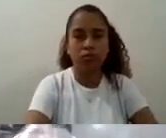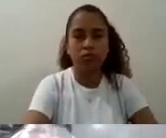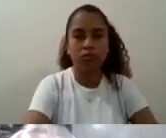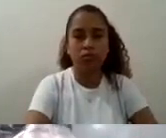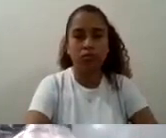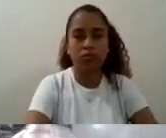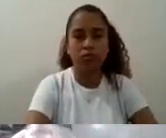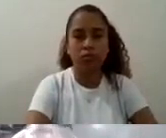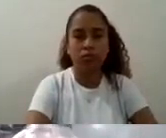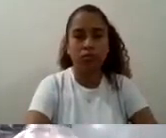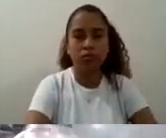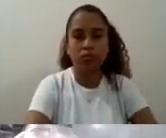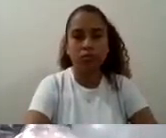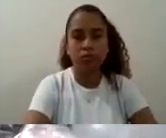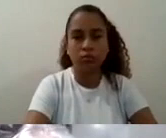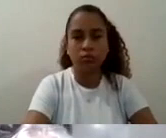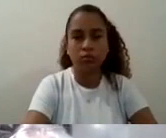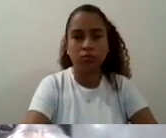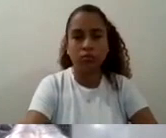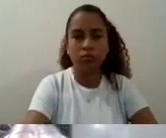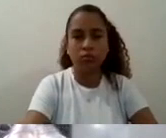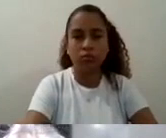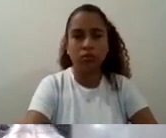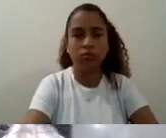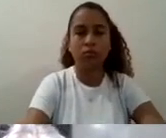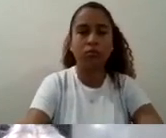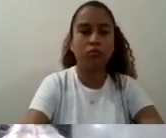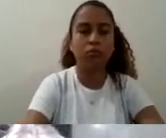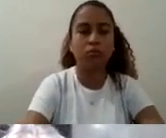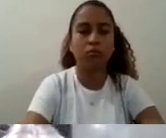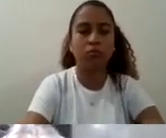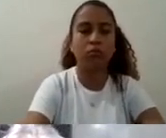espalhadas pelo nosso país. Adiante.